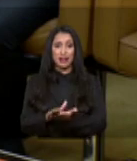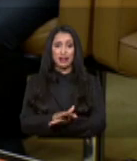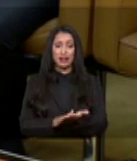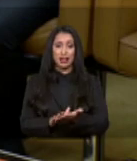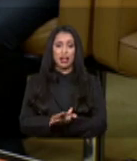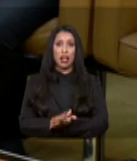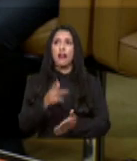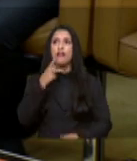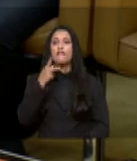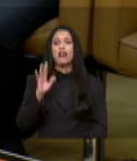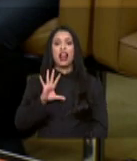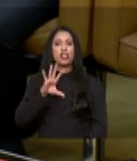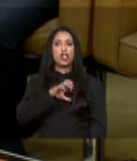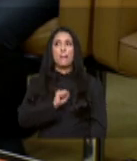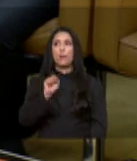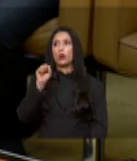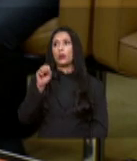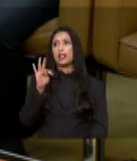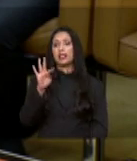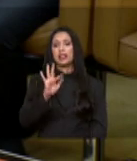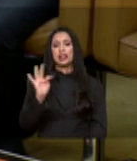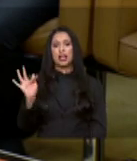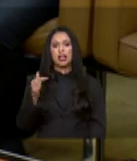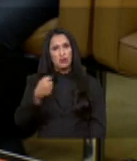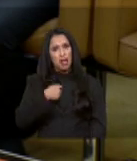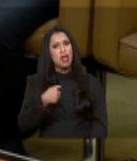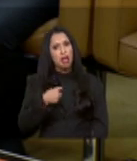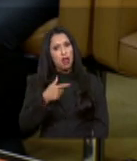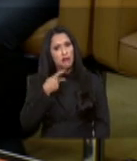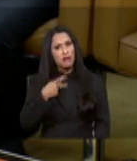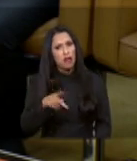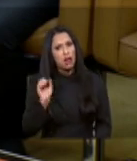falar de amor aqui no STF. A mim cabe.